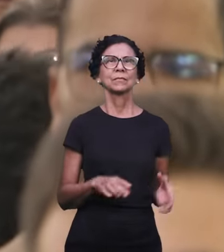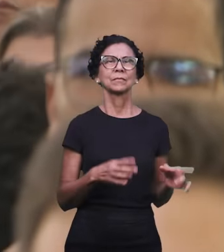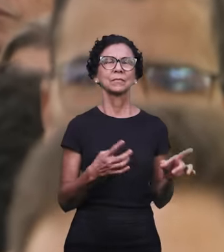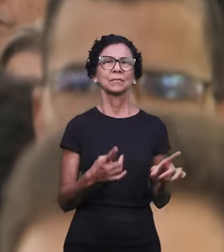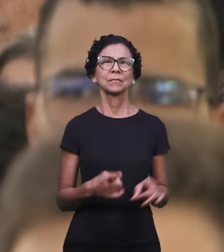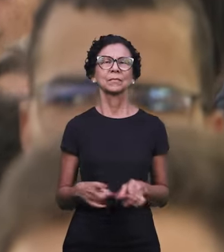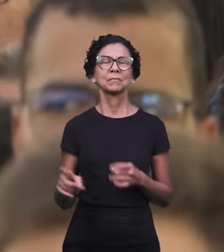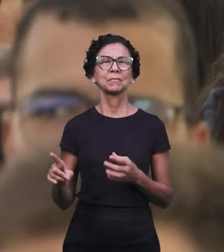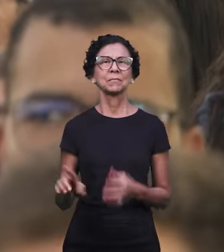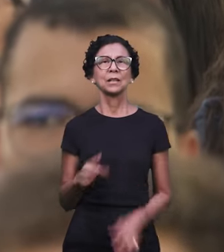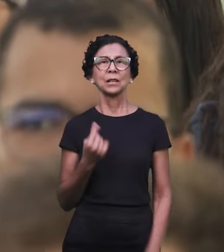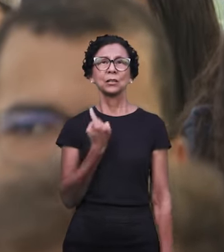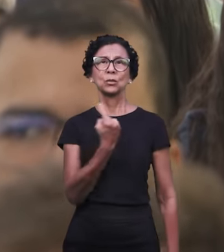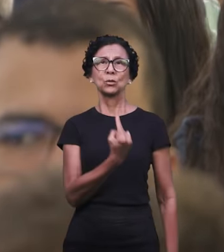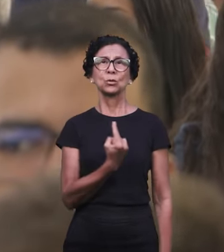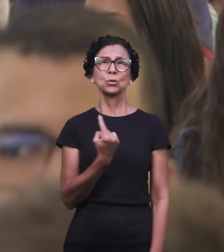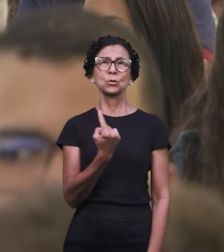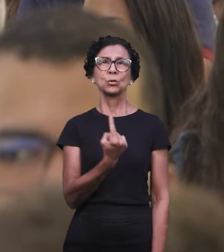solitário,